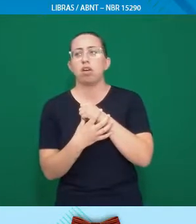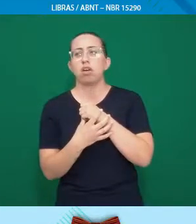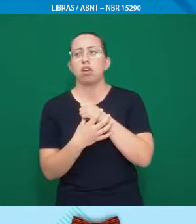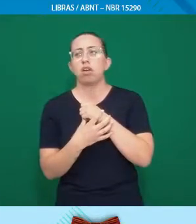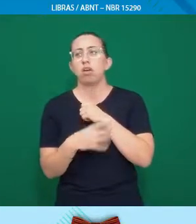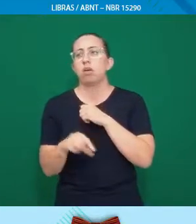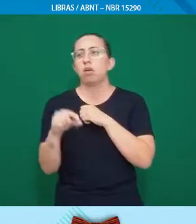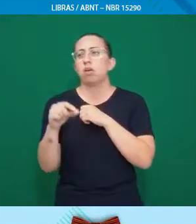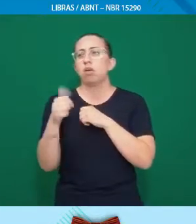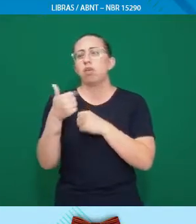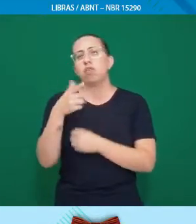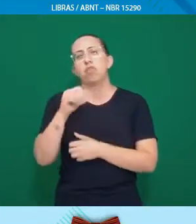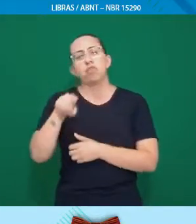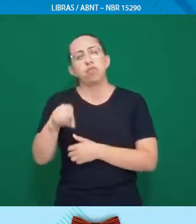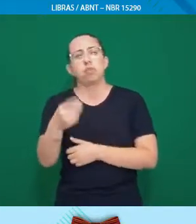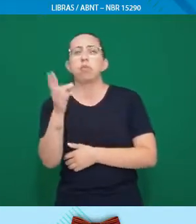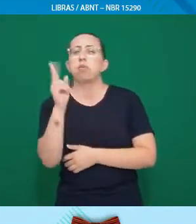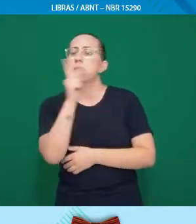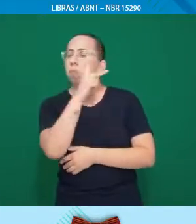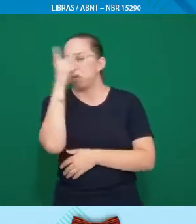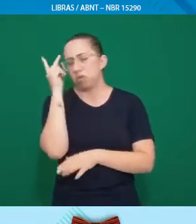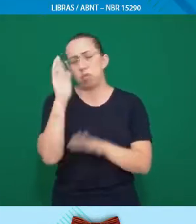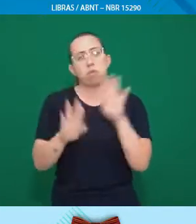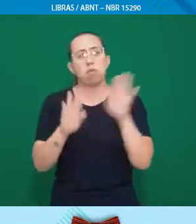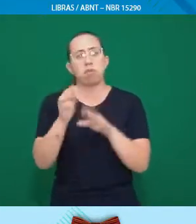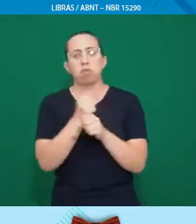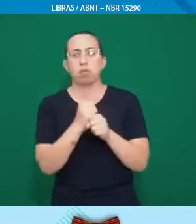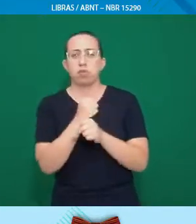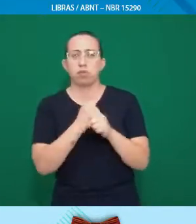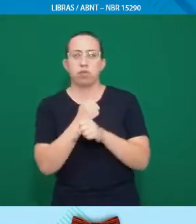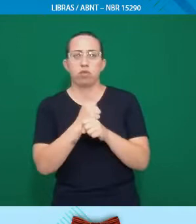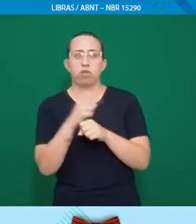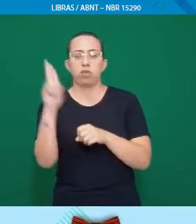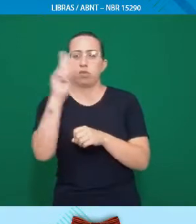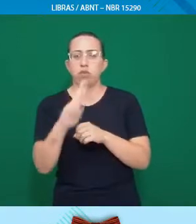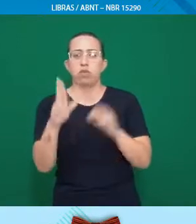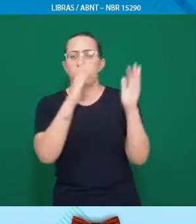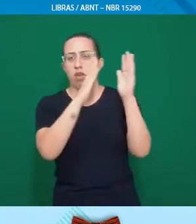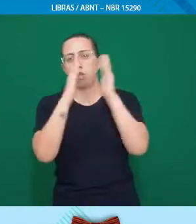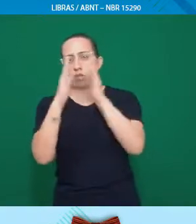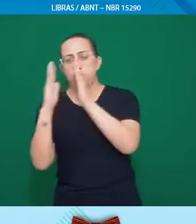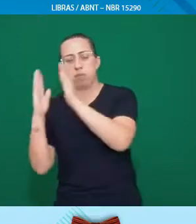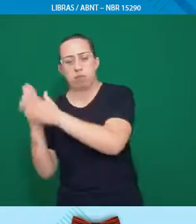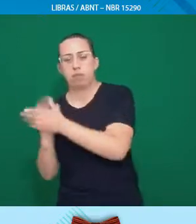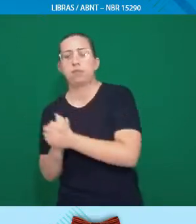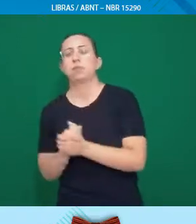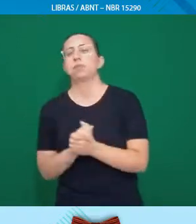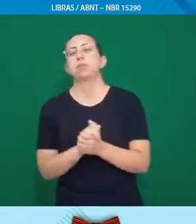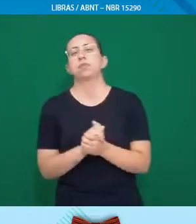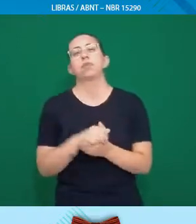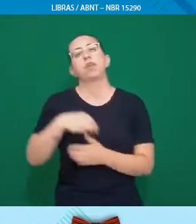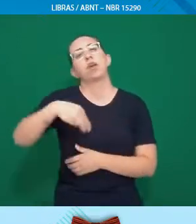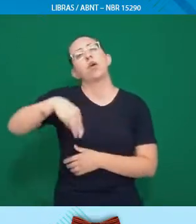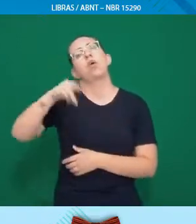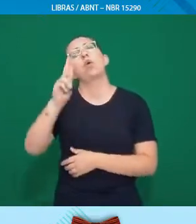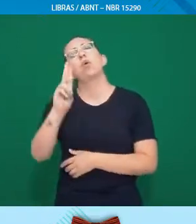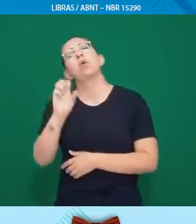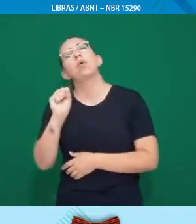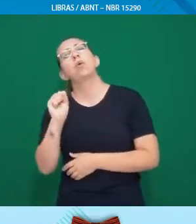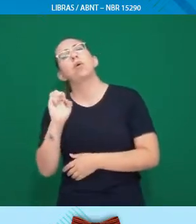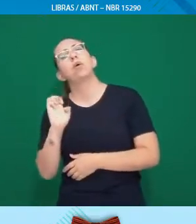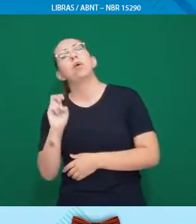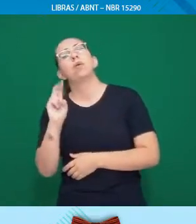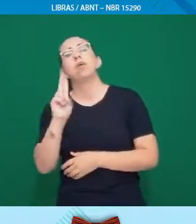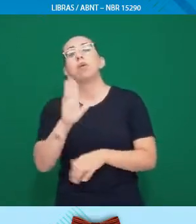da movimentação de mais de 20 mil pessoas no ano passaram por aqueles por aquele ambiente e o museu que nós temos